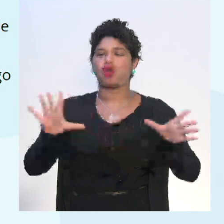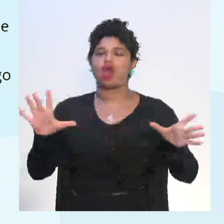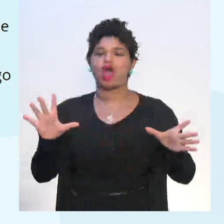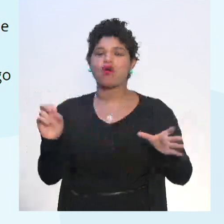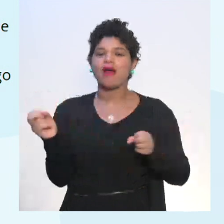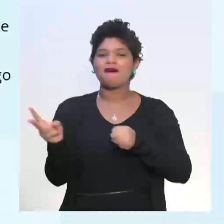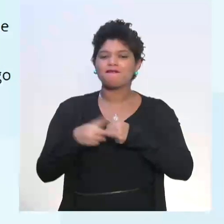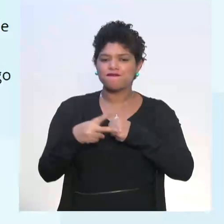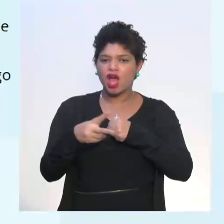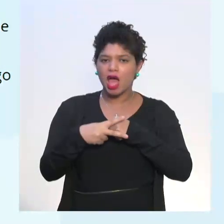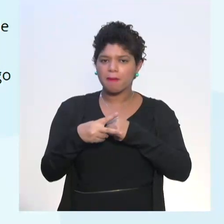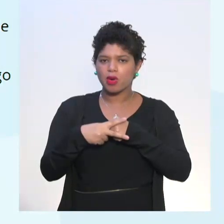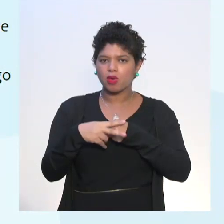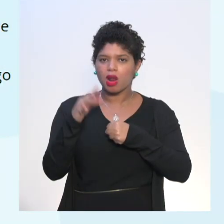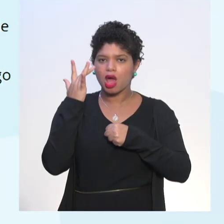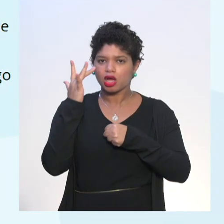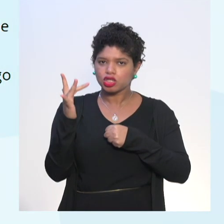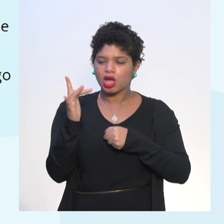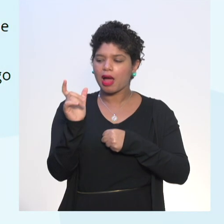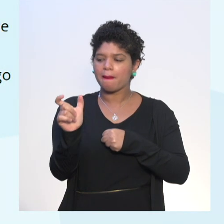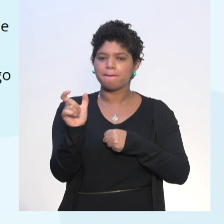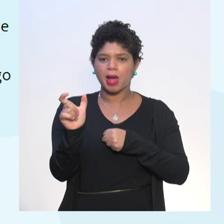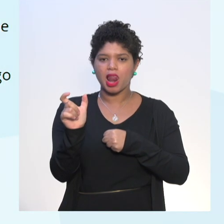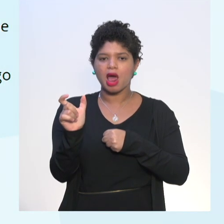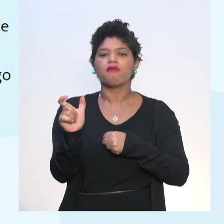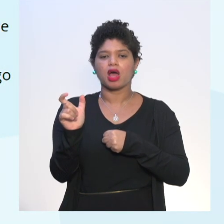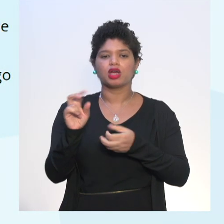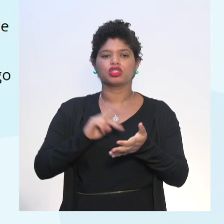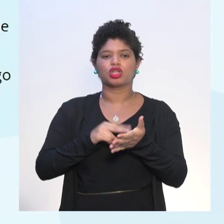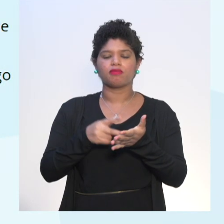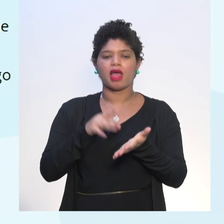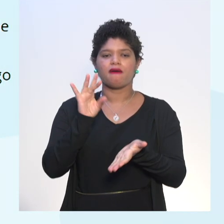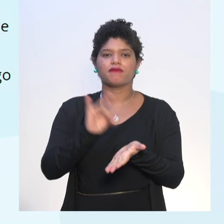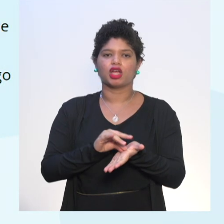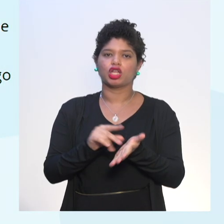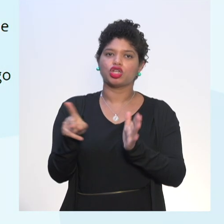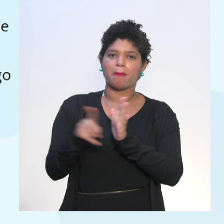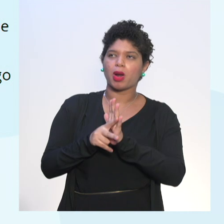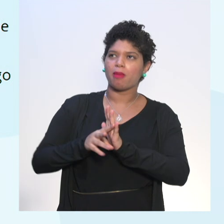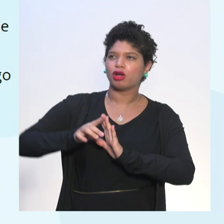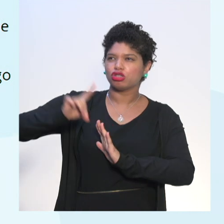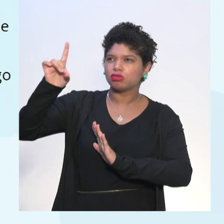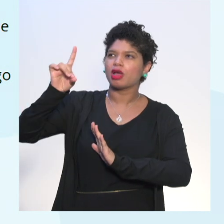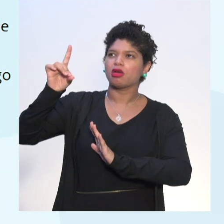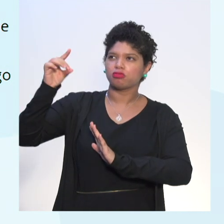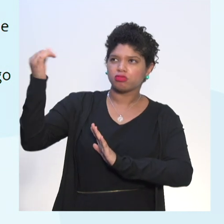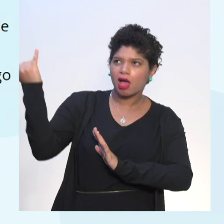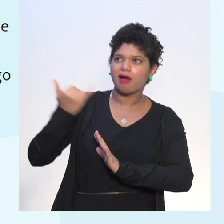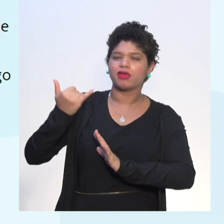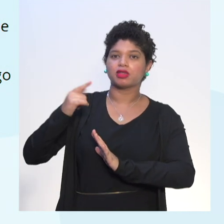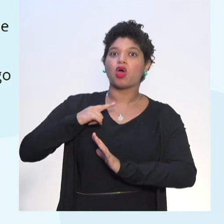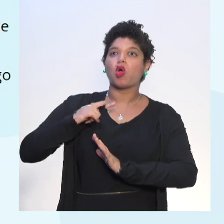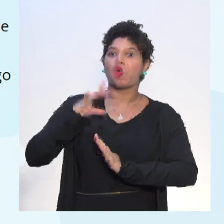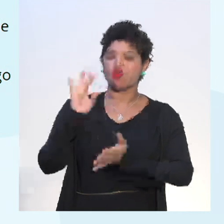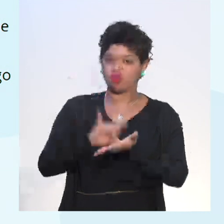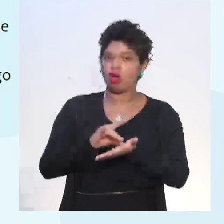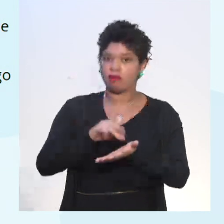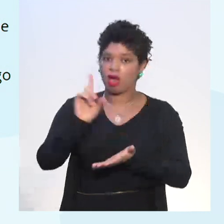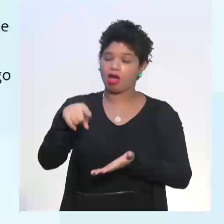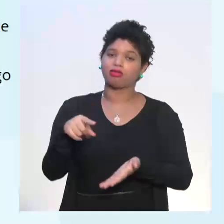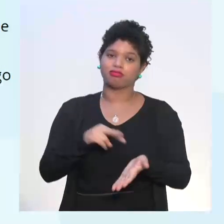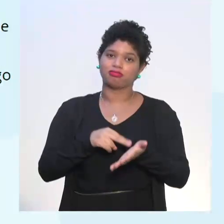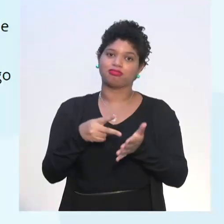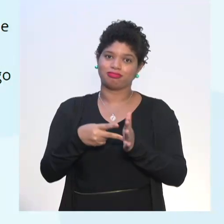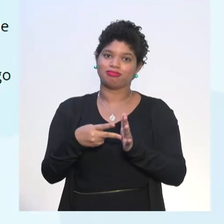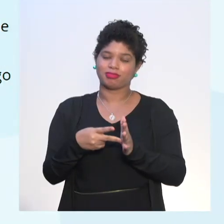o logos, né? A palavra divina, né? Que é capaz de revelar, então,